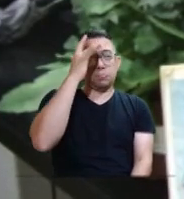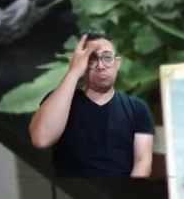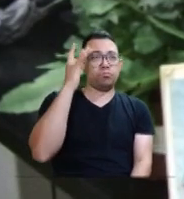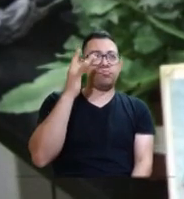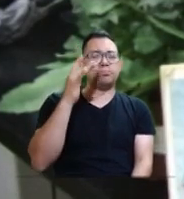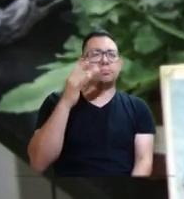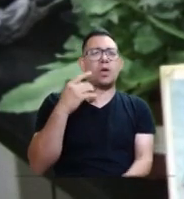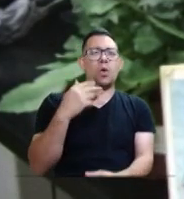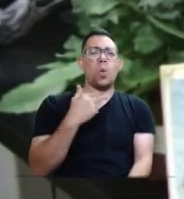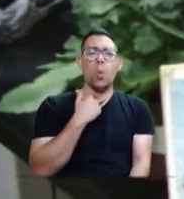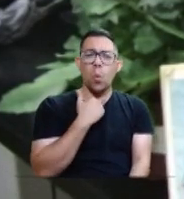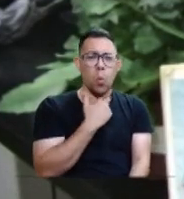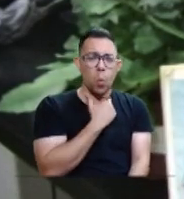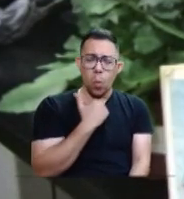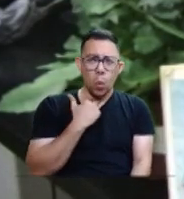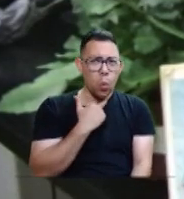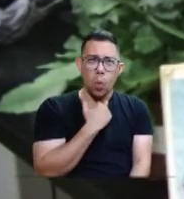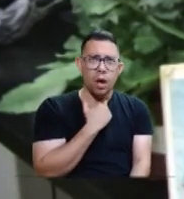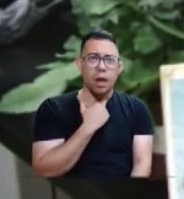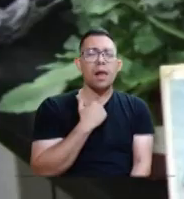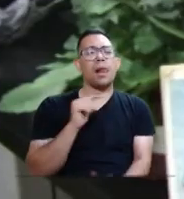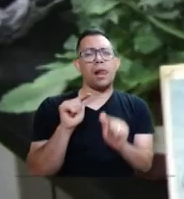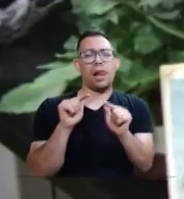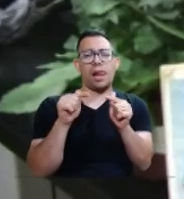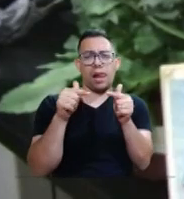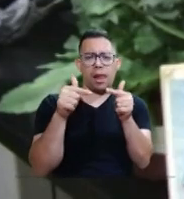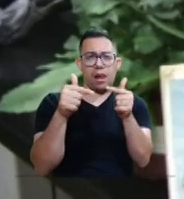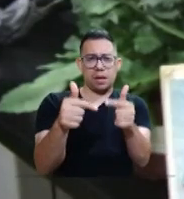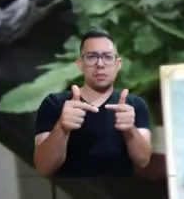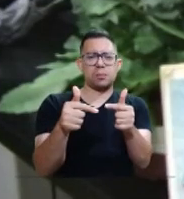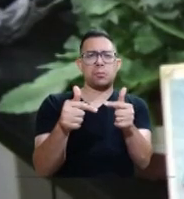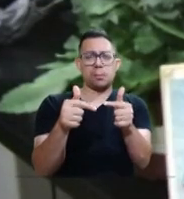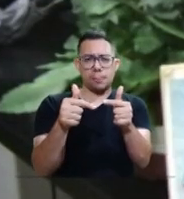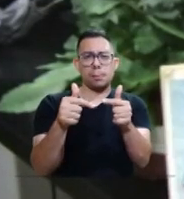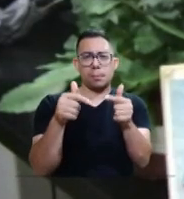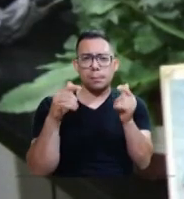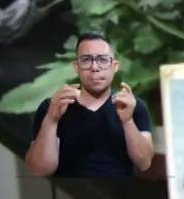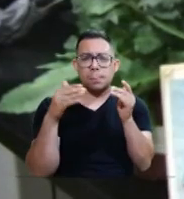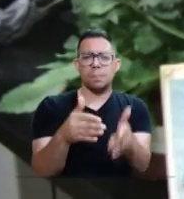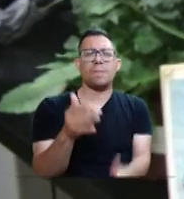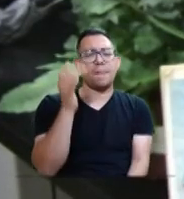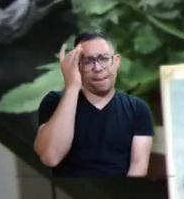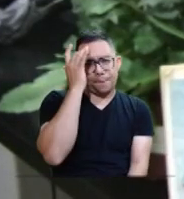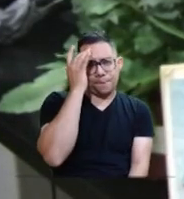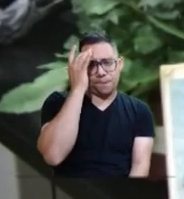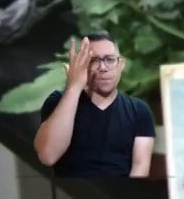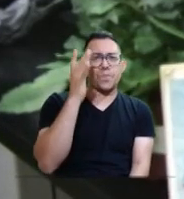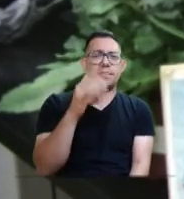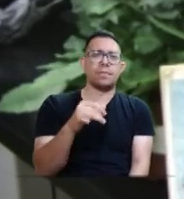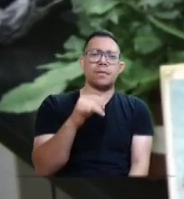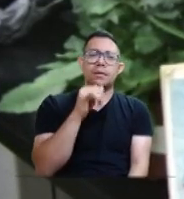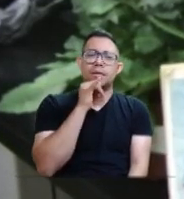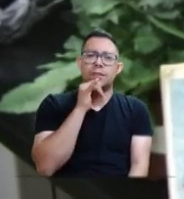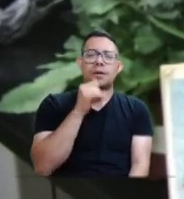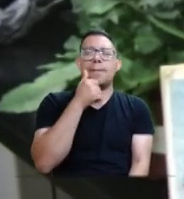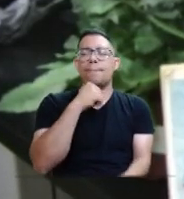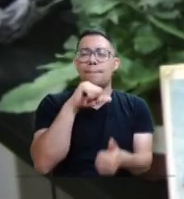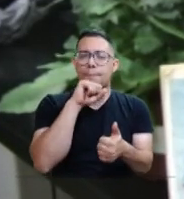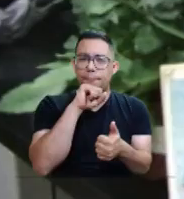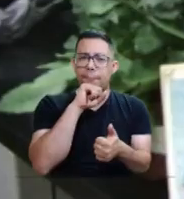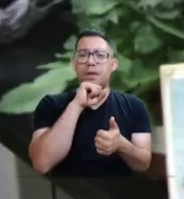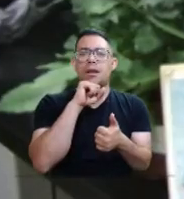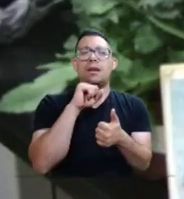mais fácil, às vezes uma pessoa que não tem tanto compromisso, para ele dedicar total para um segmento, eu acho bem